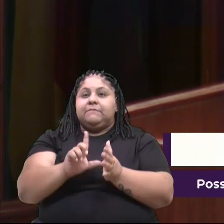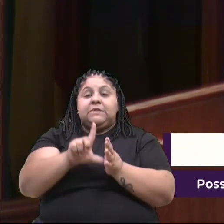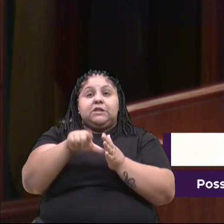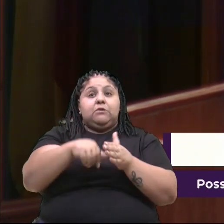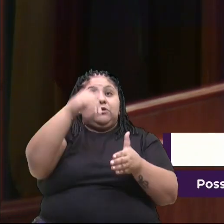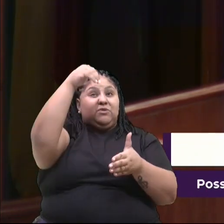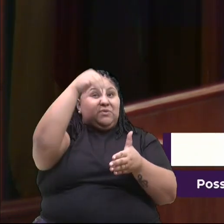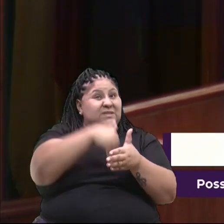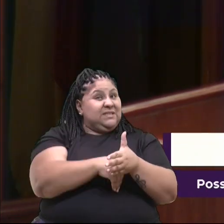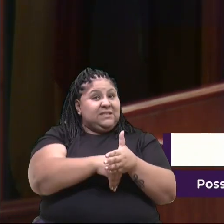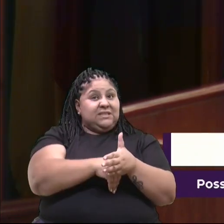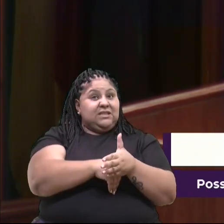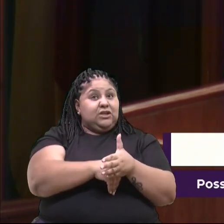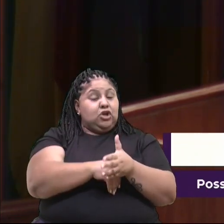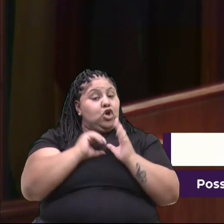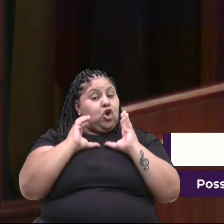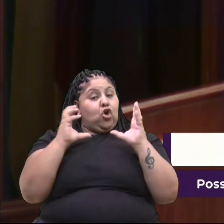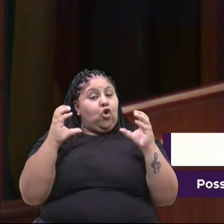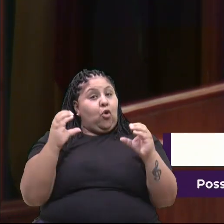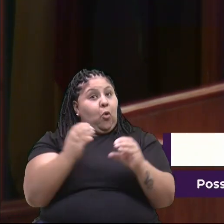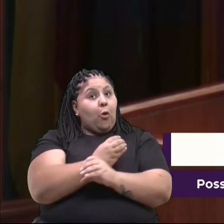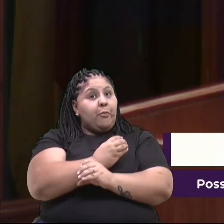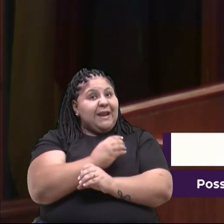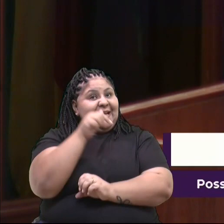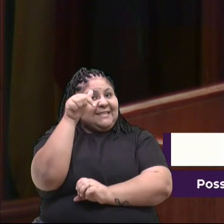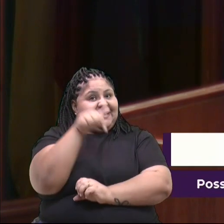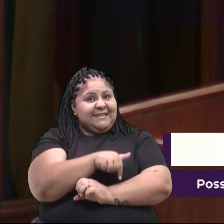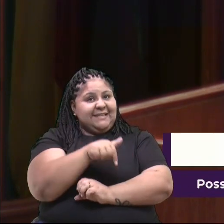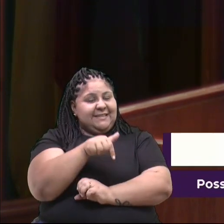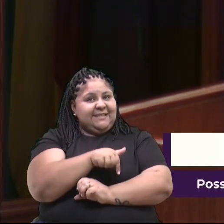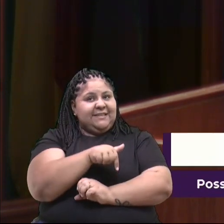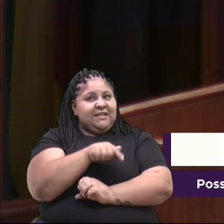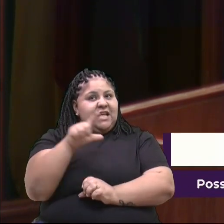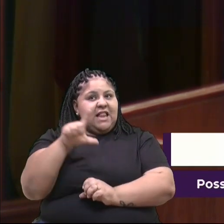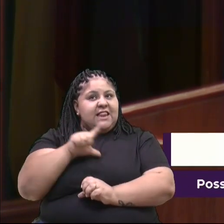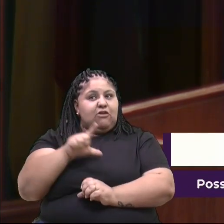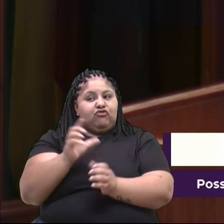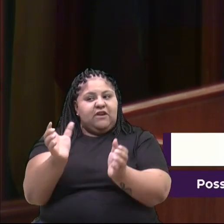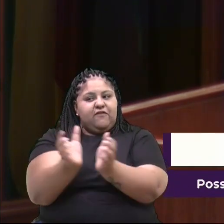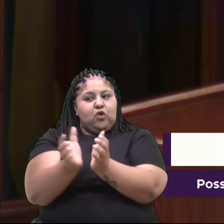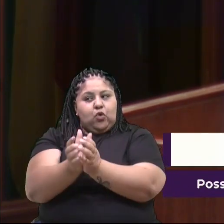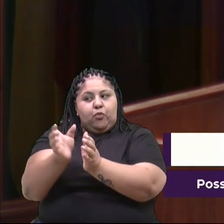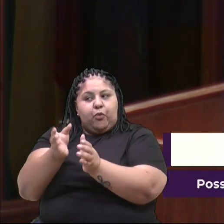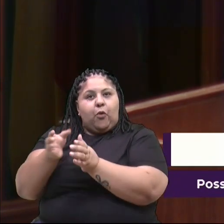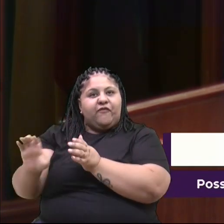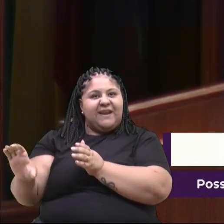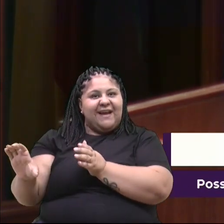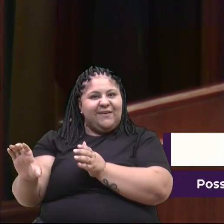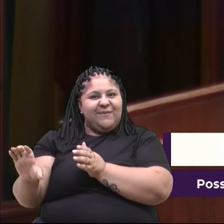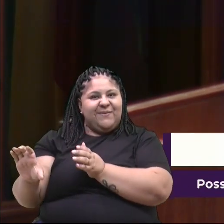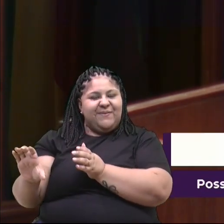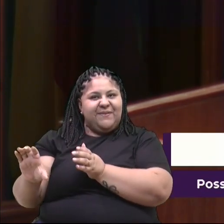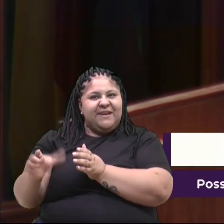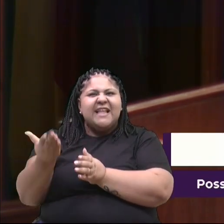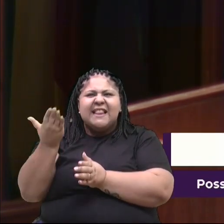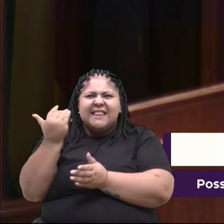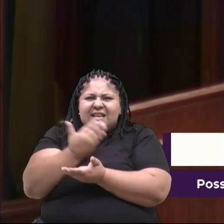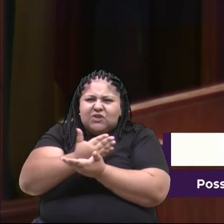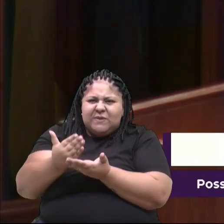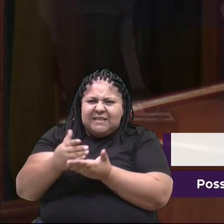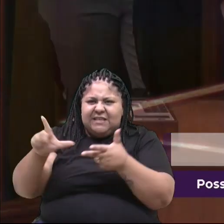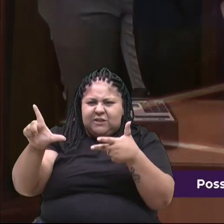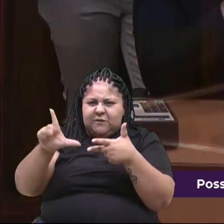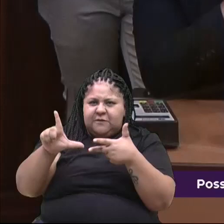eleição unânime para a condução dessa casa, sem chapa de oposição, feito inédito desde o início dessa